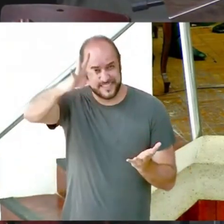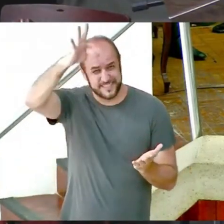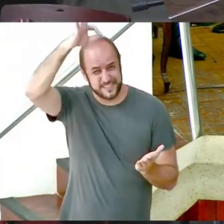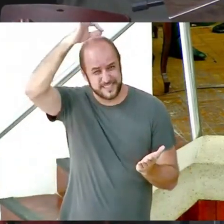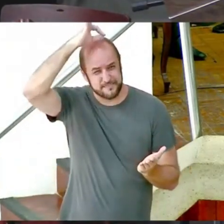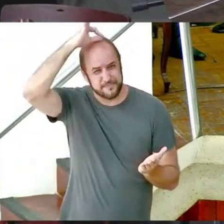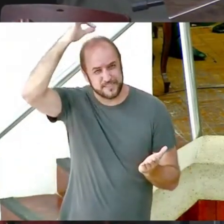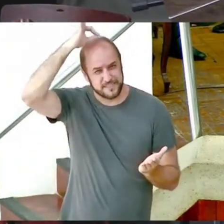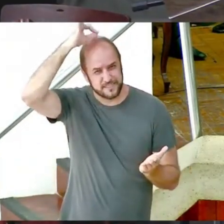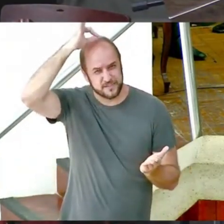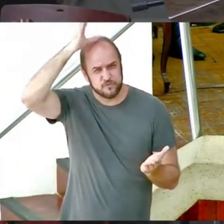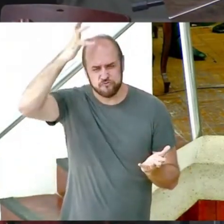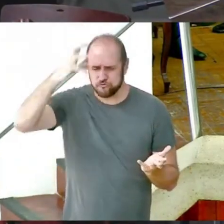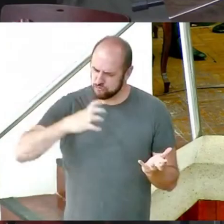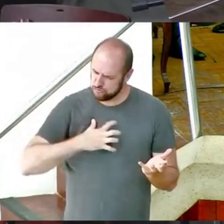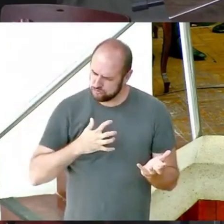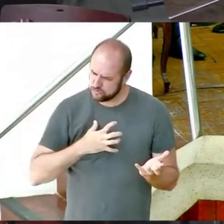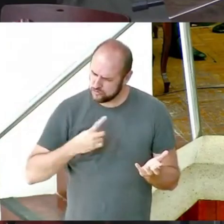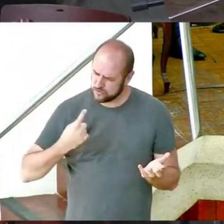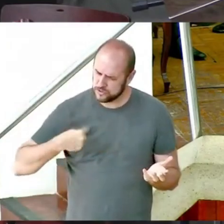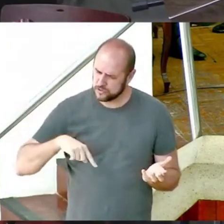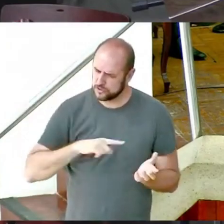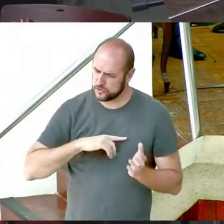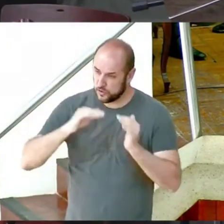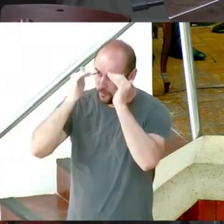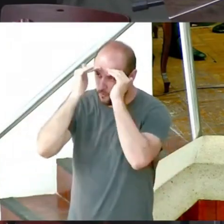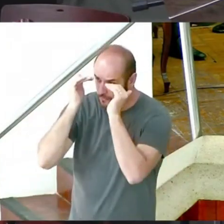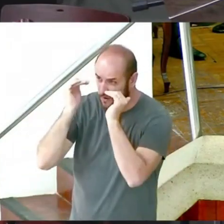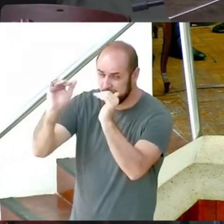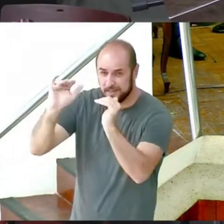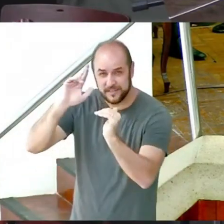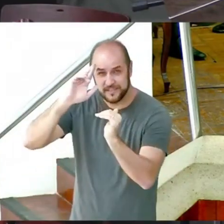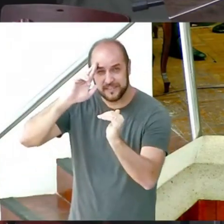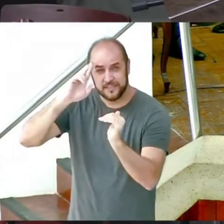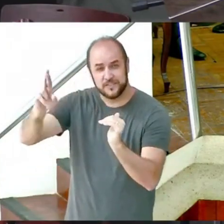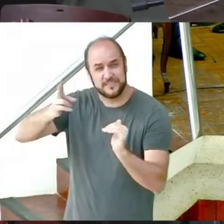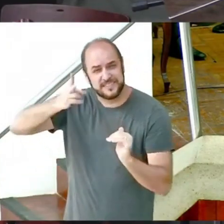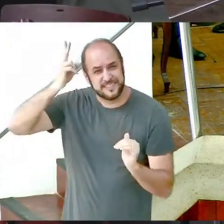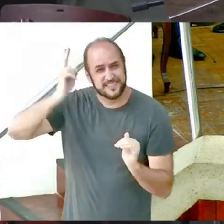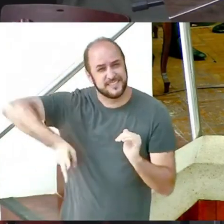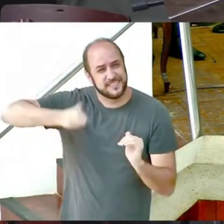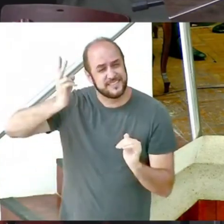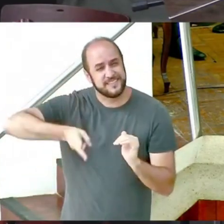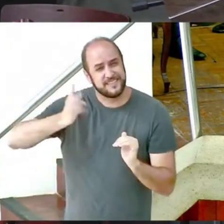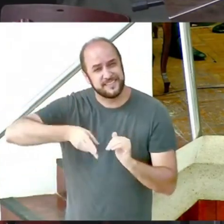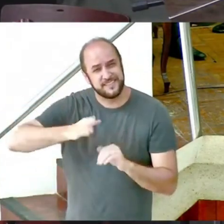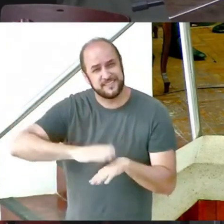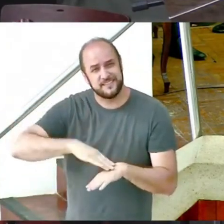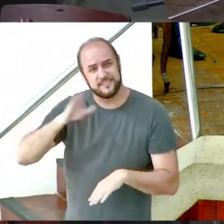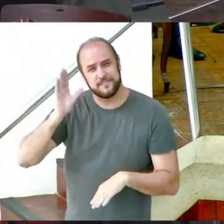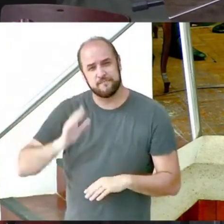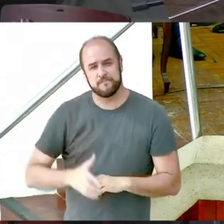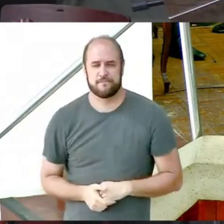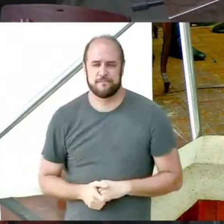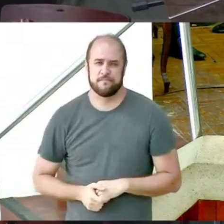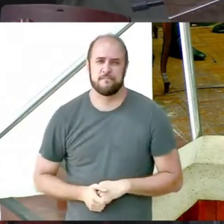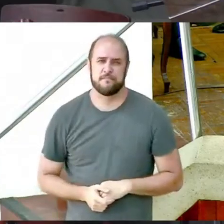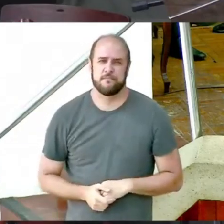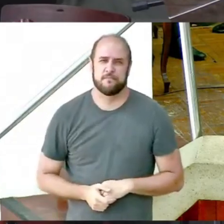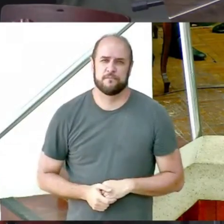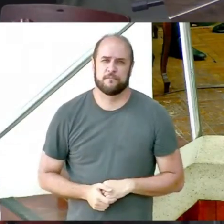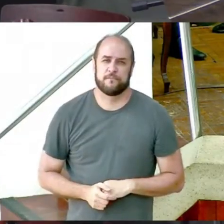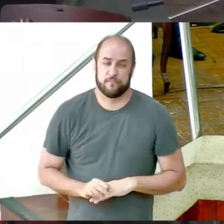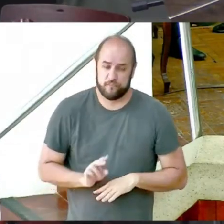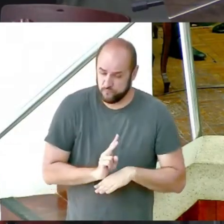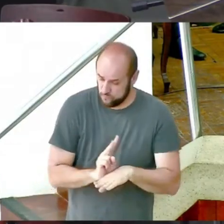modo que nos submetamos a ti cada vez mais. Que